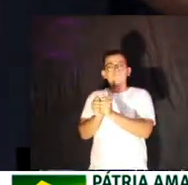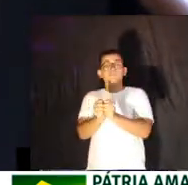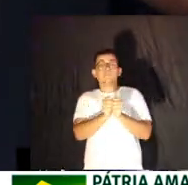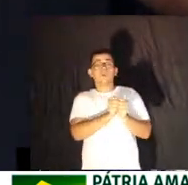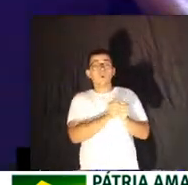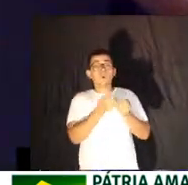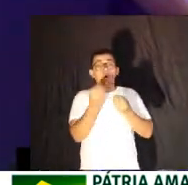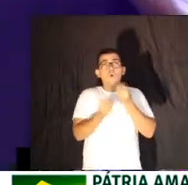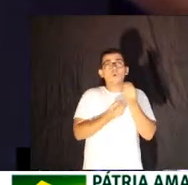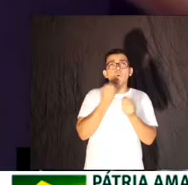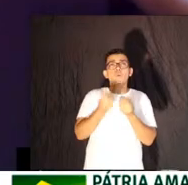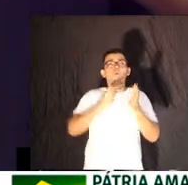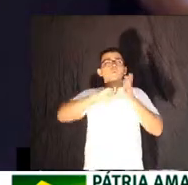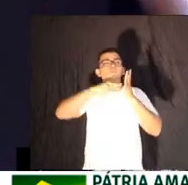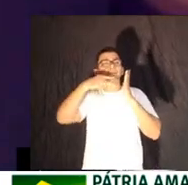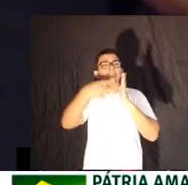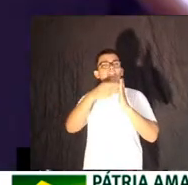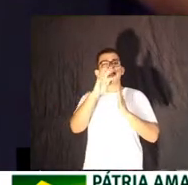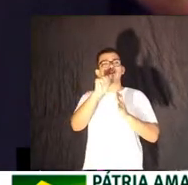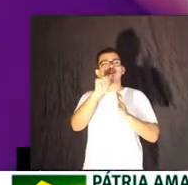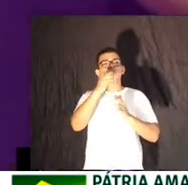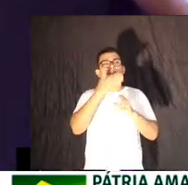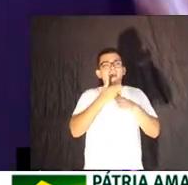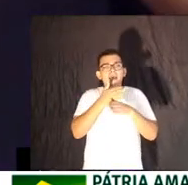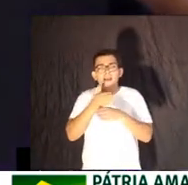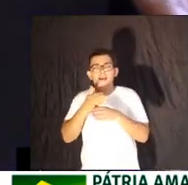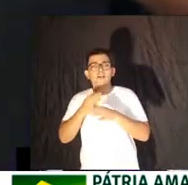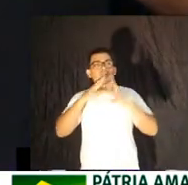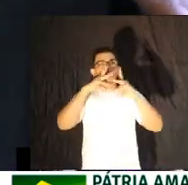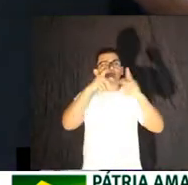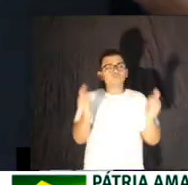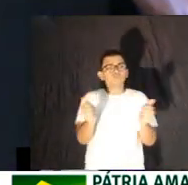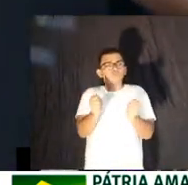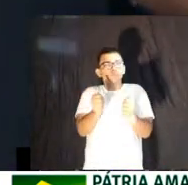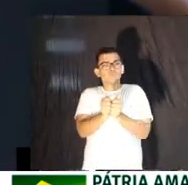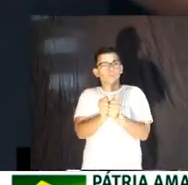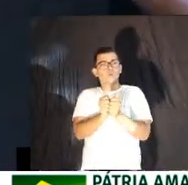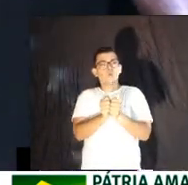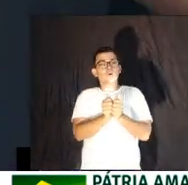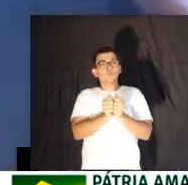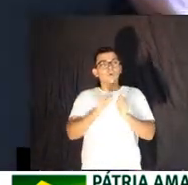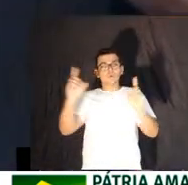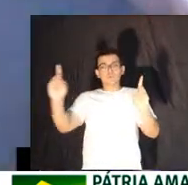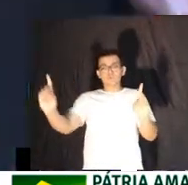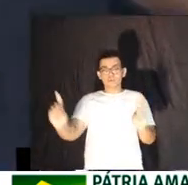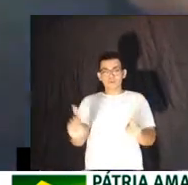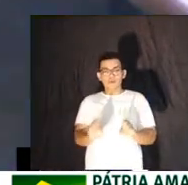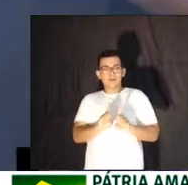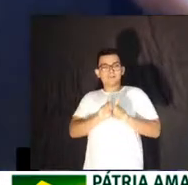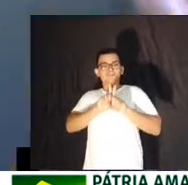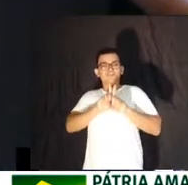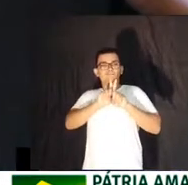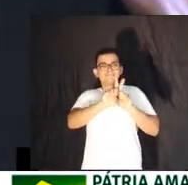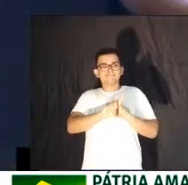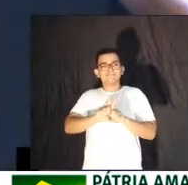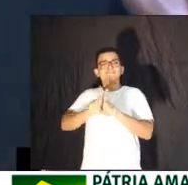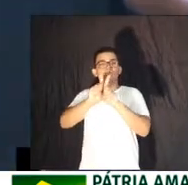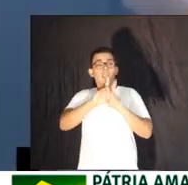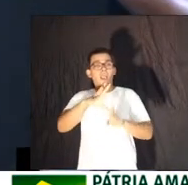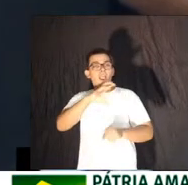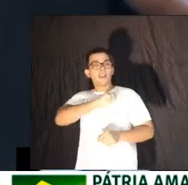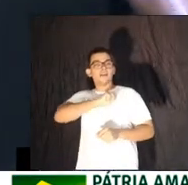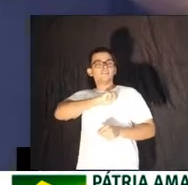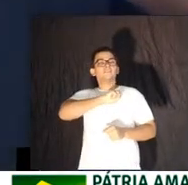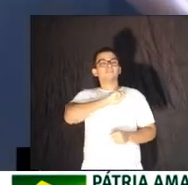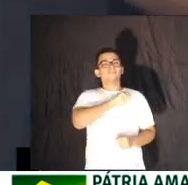facas ciscassem procurando pó. São dois corações disputando quem é o